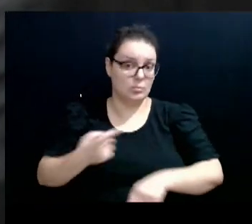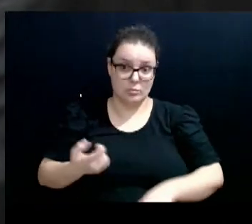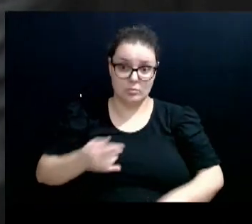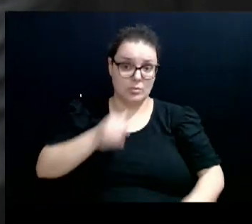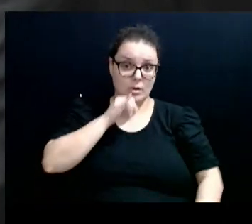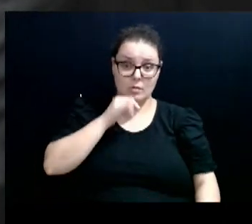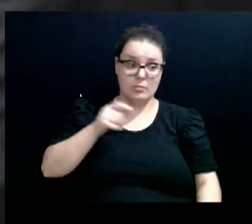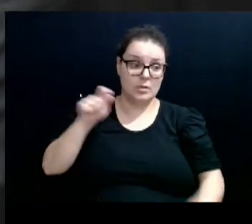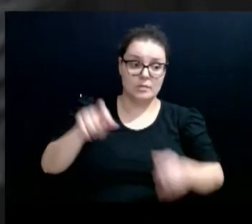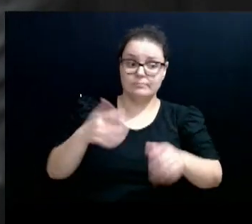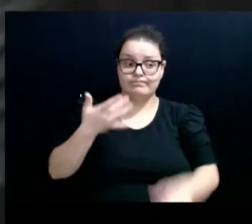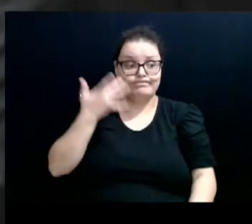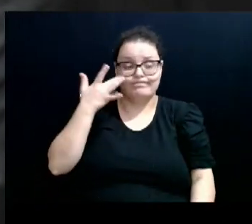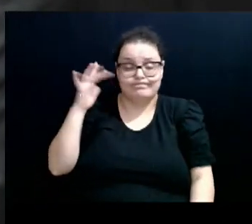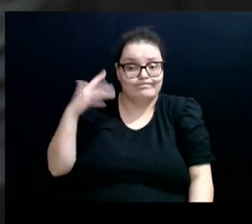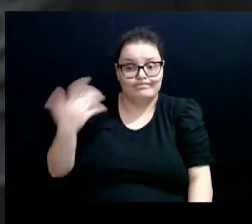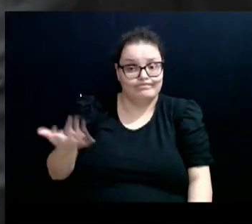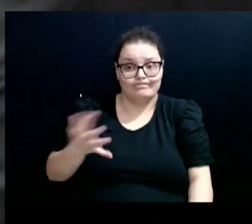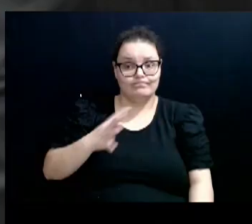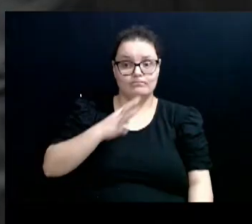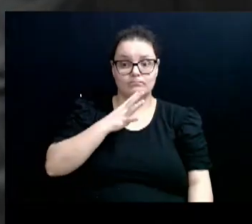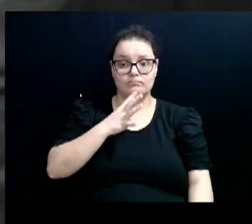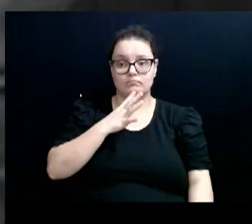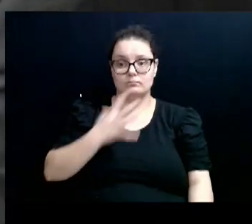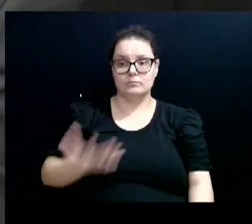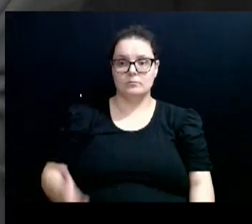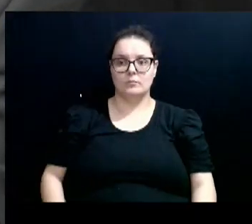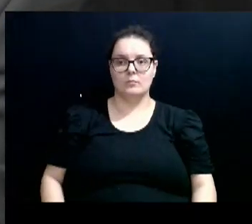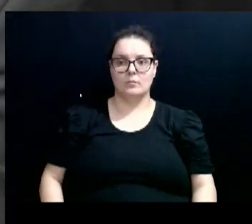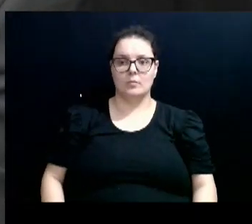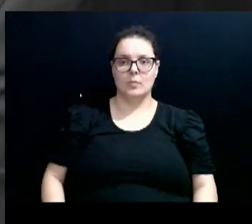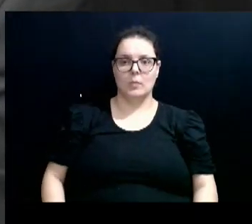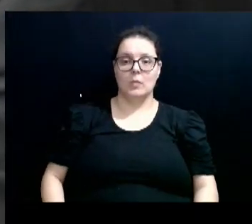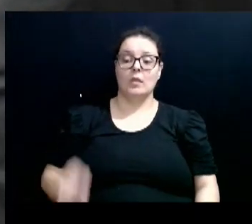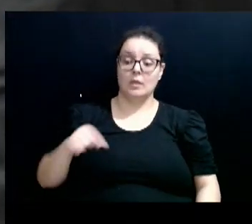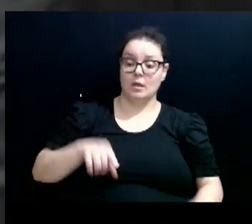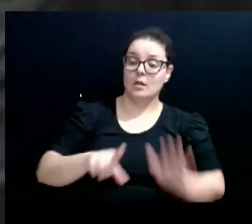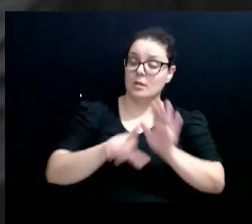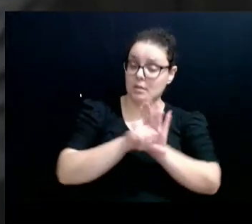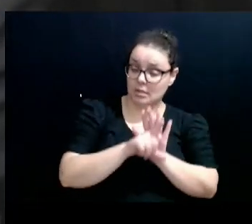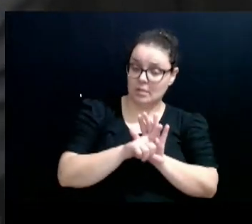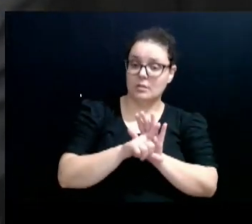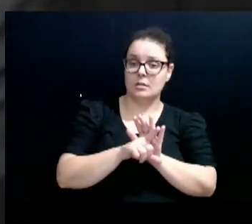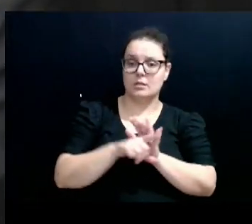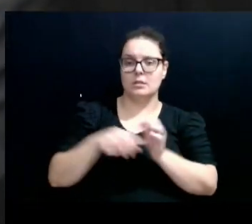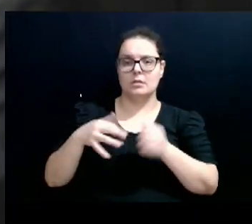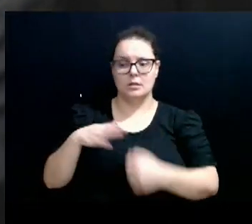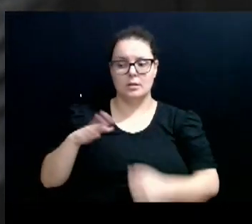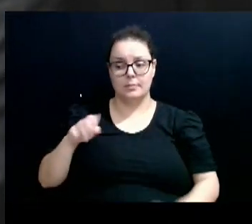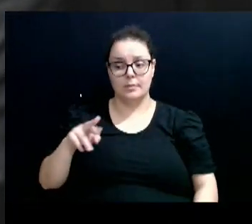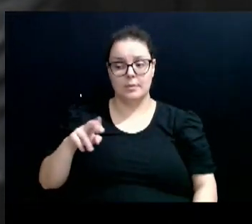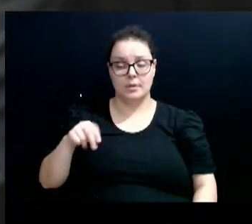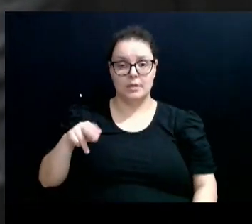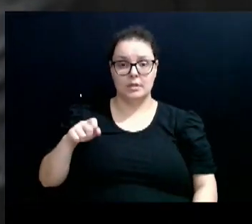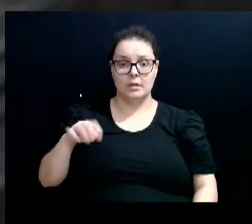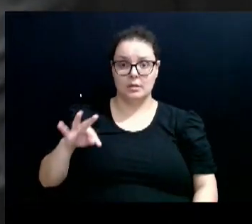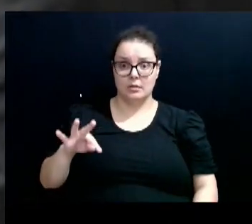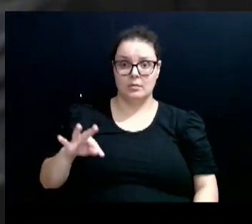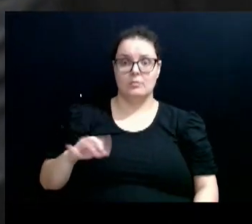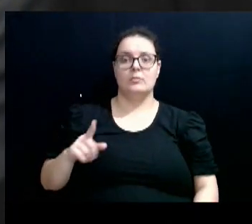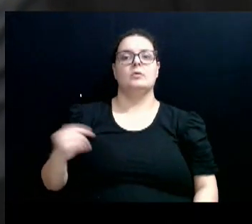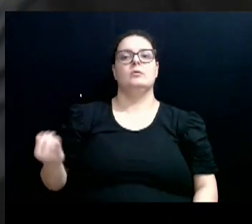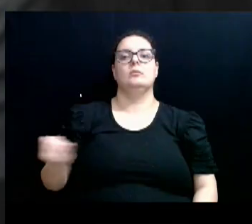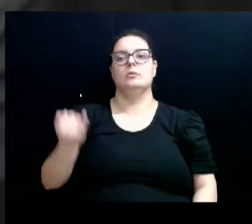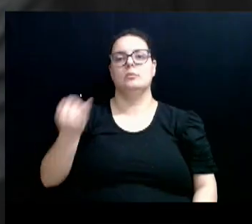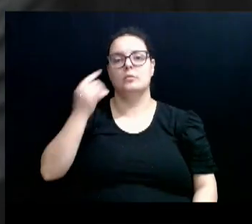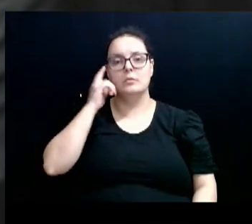conheciam. E esse caso dessa lei da síndrome de burnout foi fundamental para que os